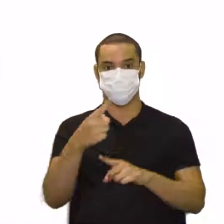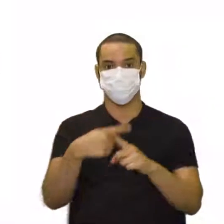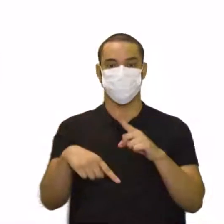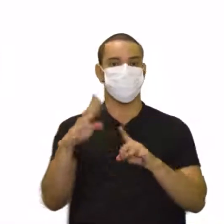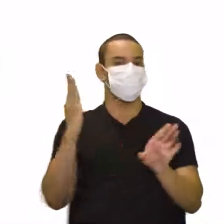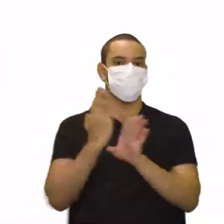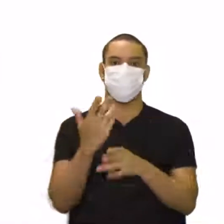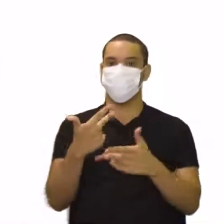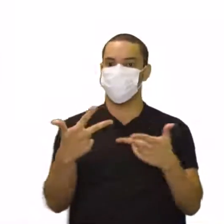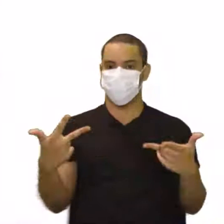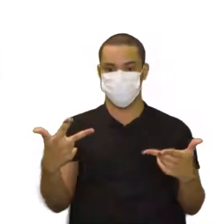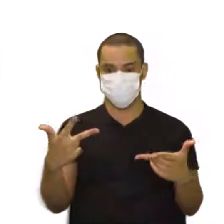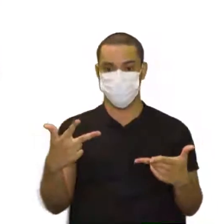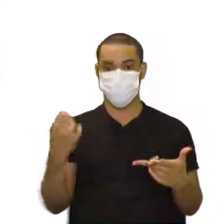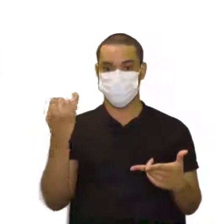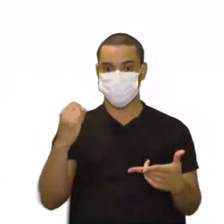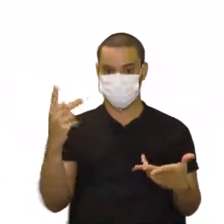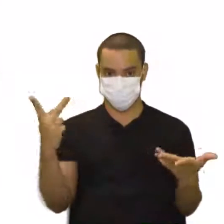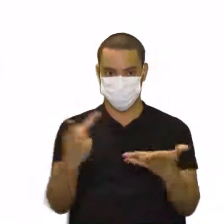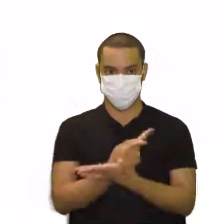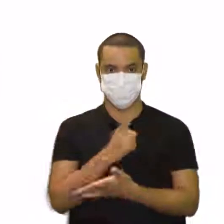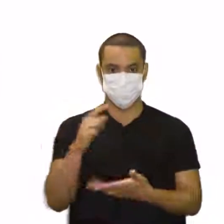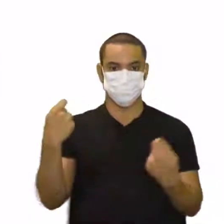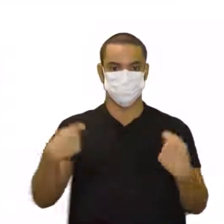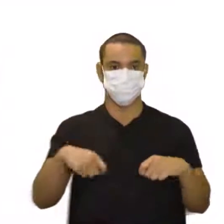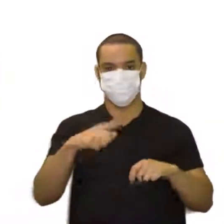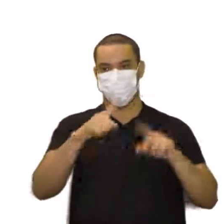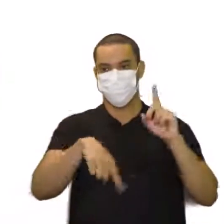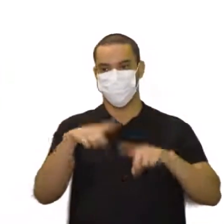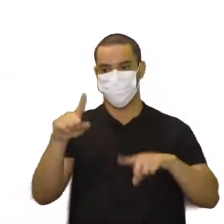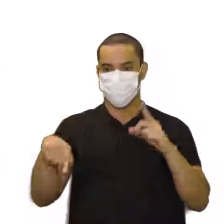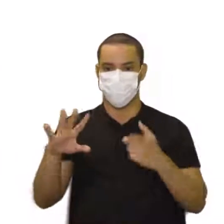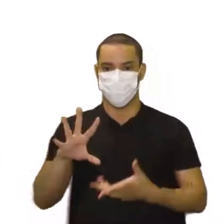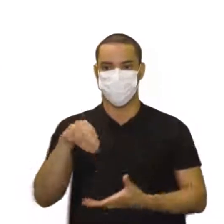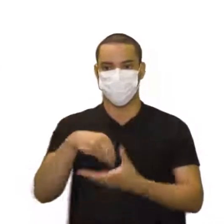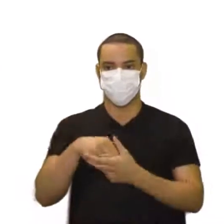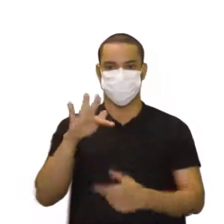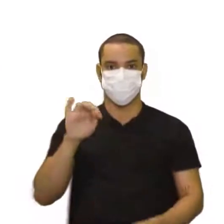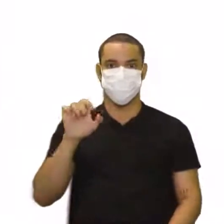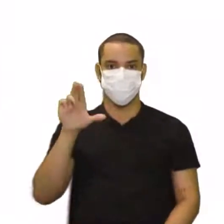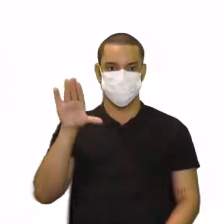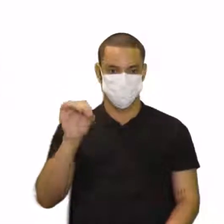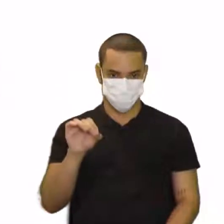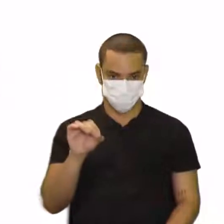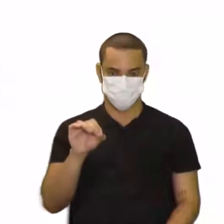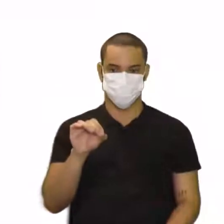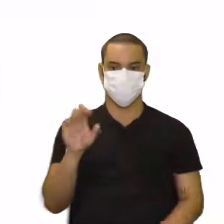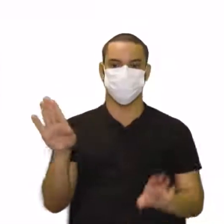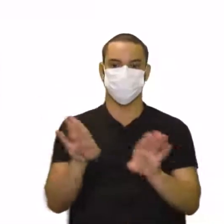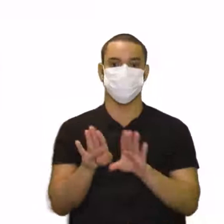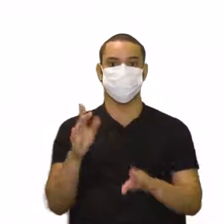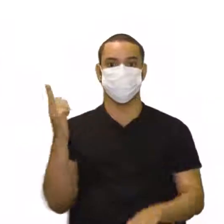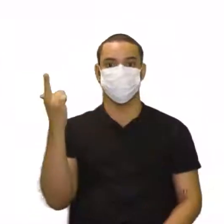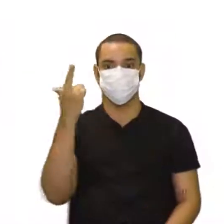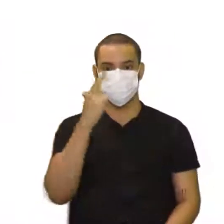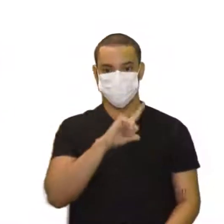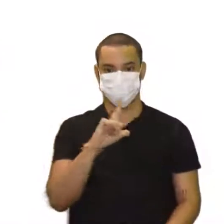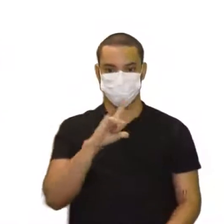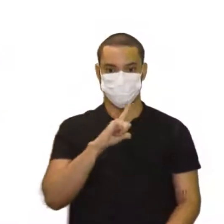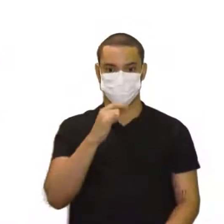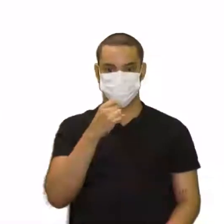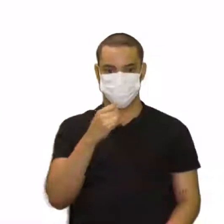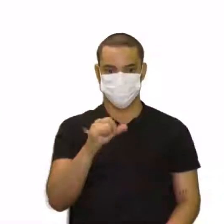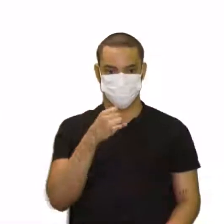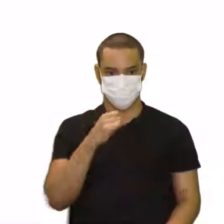coisa, e aí quando você gira, você vai ter essa variação de fluxo magnético, tá bom? E você vai conseguir induzir essa corrente